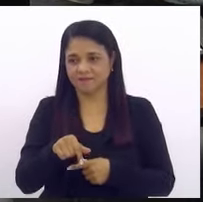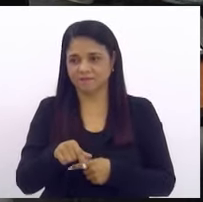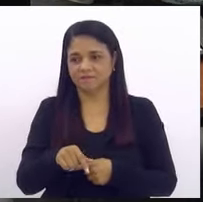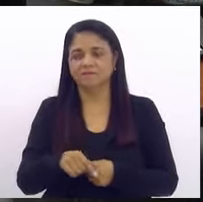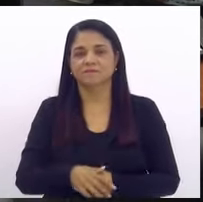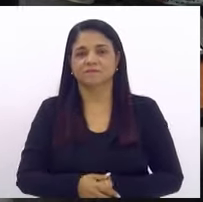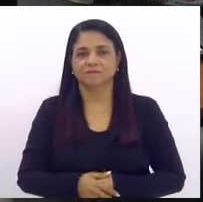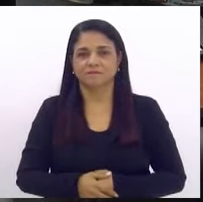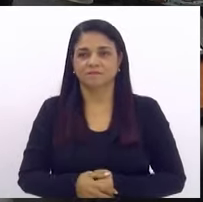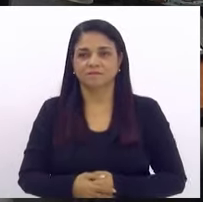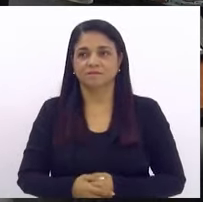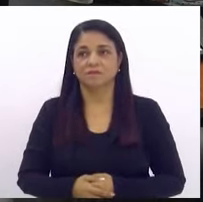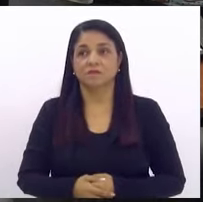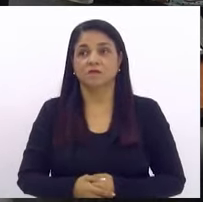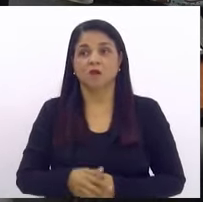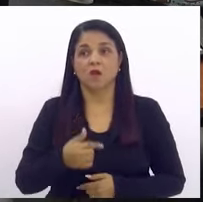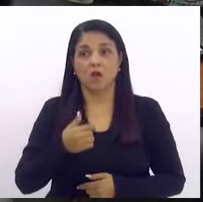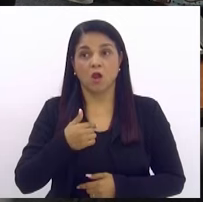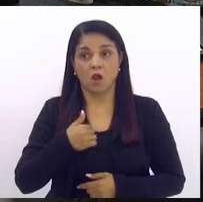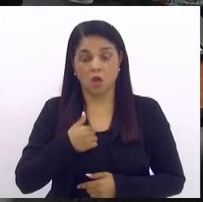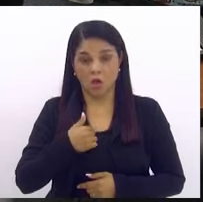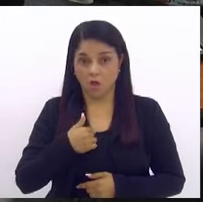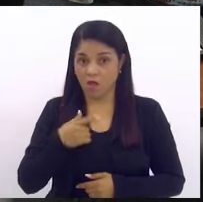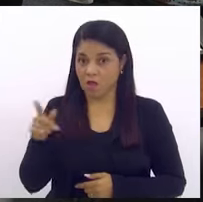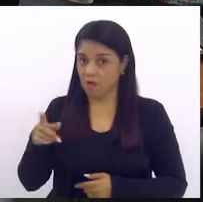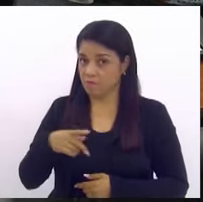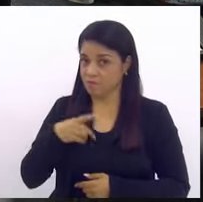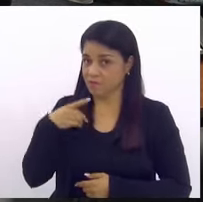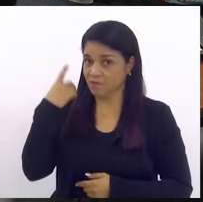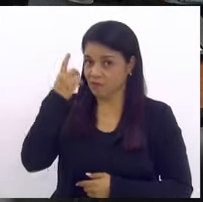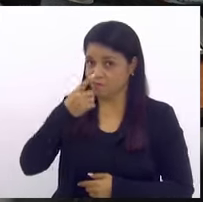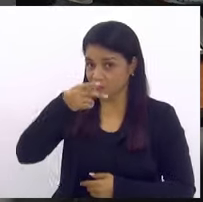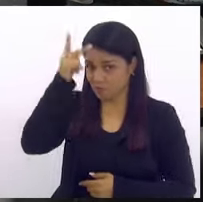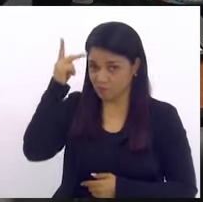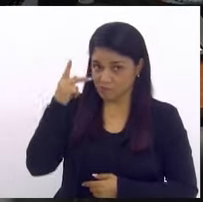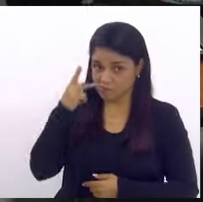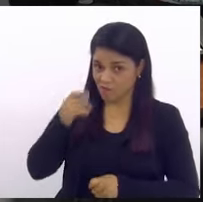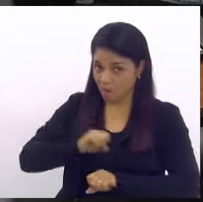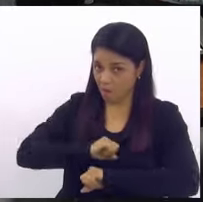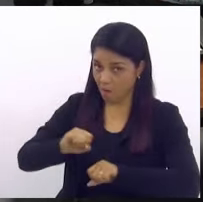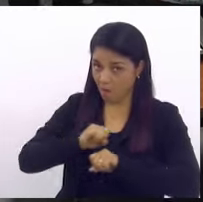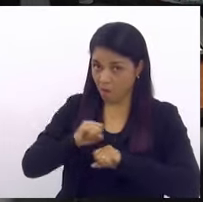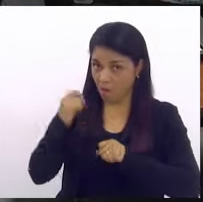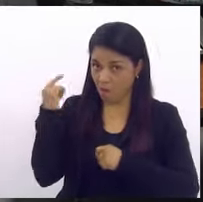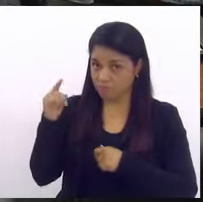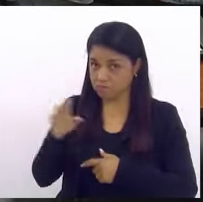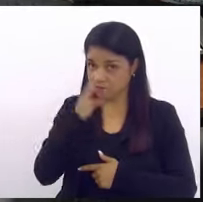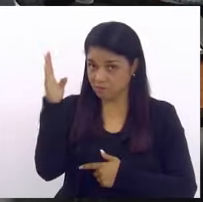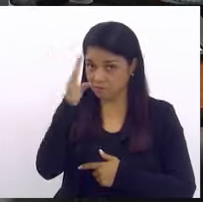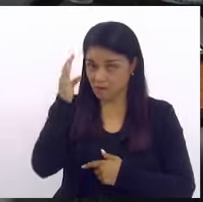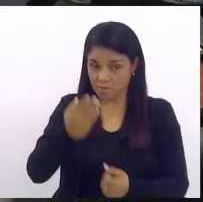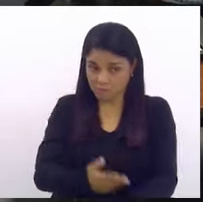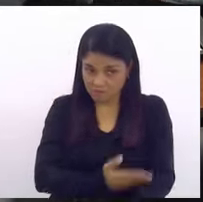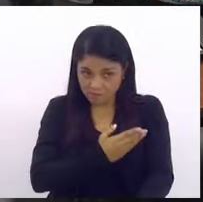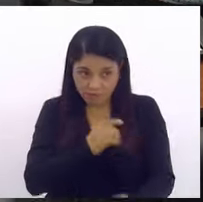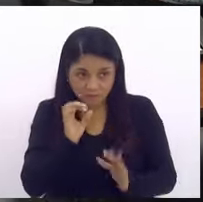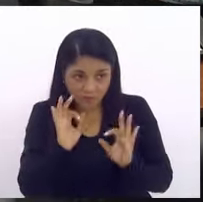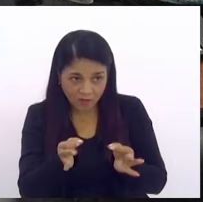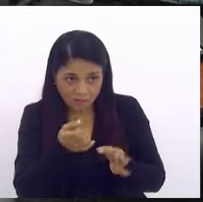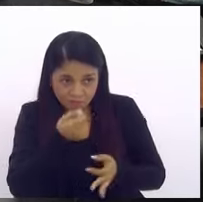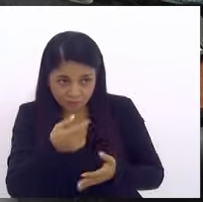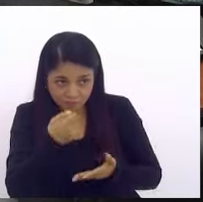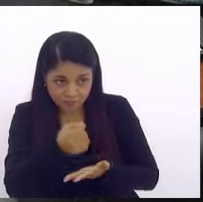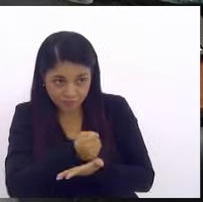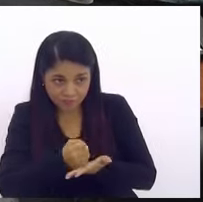Ó, vocês vão fazer meu decano passar mal ali, hein? Esse é o brabo de lá de trás. Está com remédio de pressão dia, né, chefe? Pelo amor de